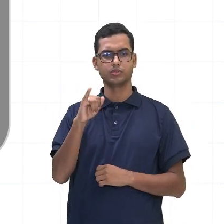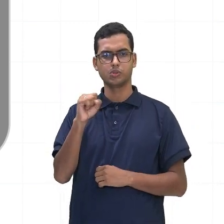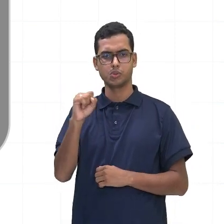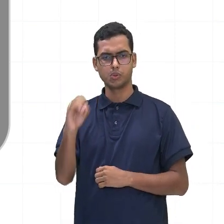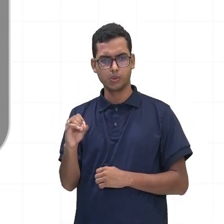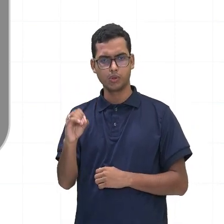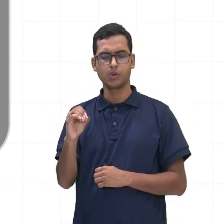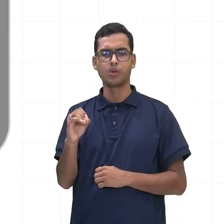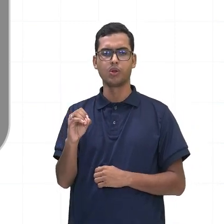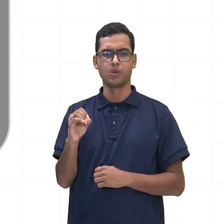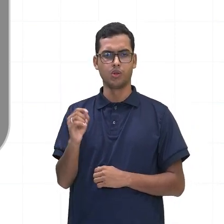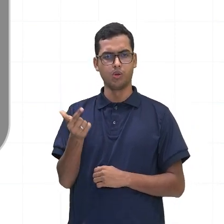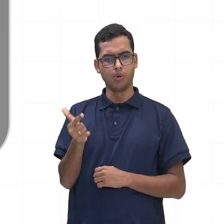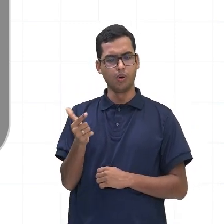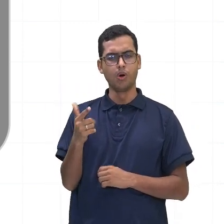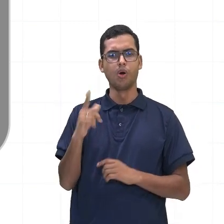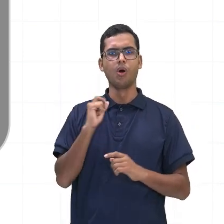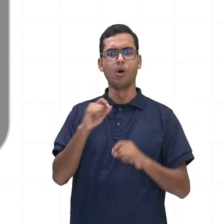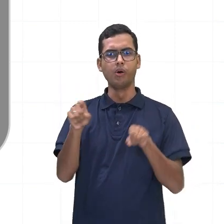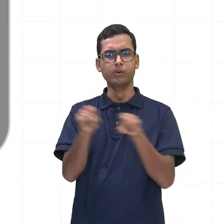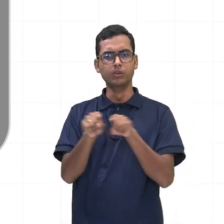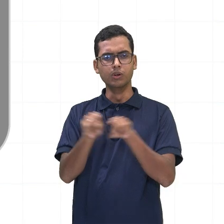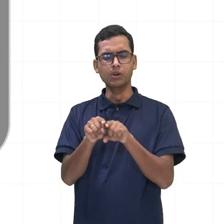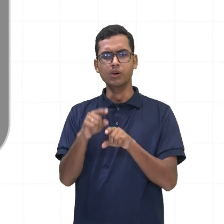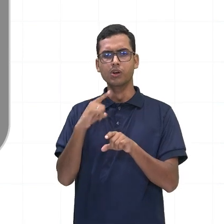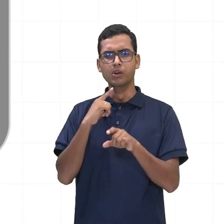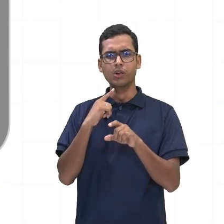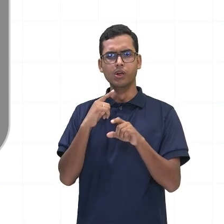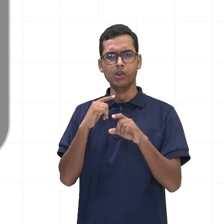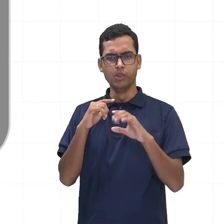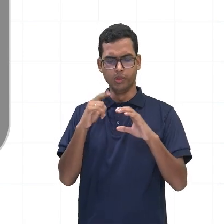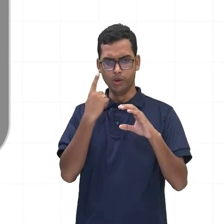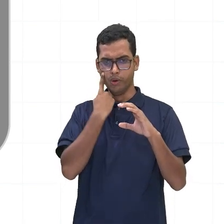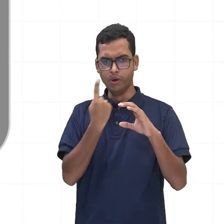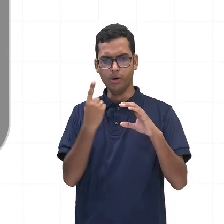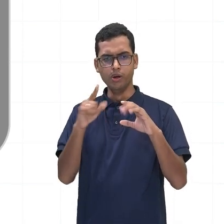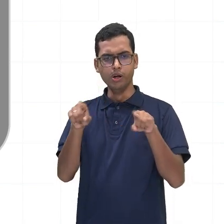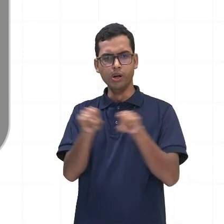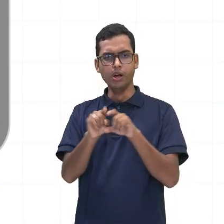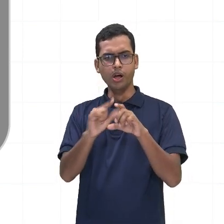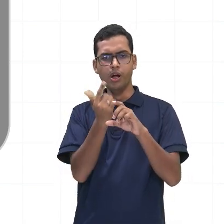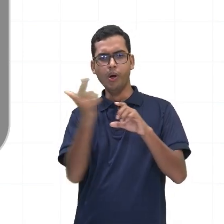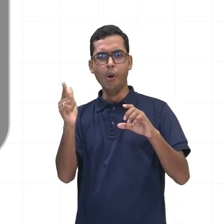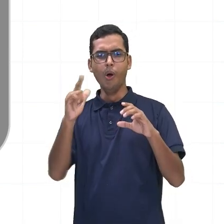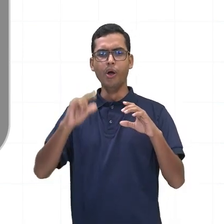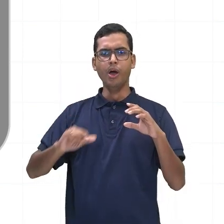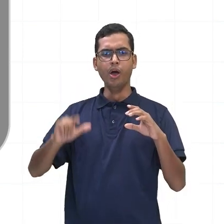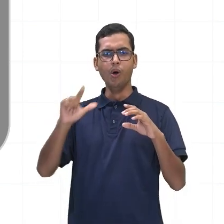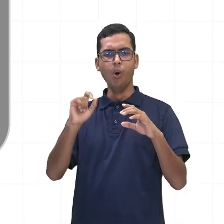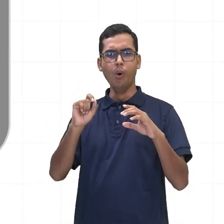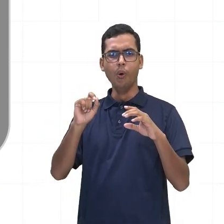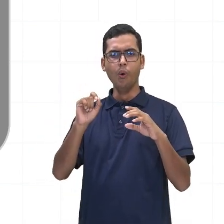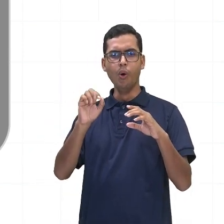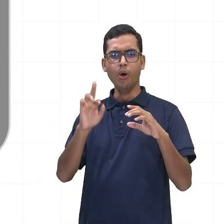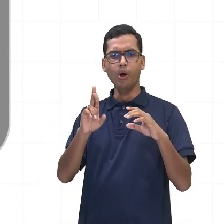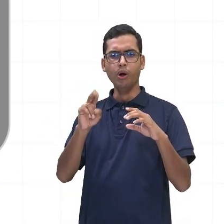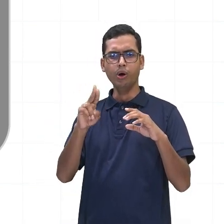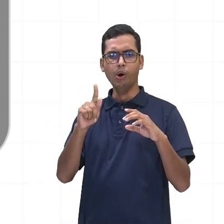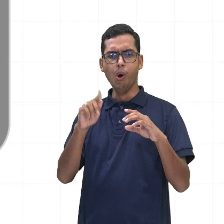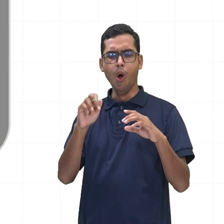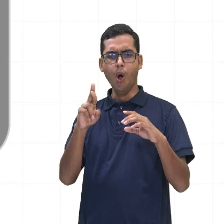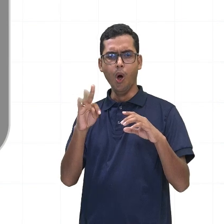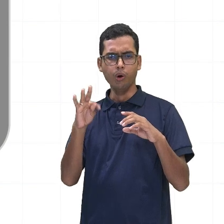ribossomos associados, por isso é chamado de liso, e nós temos aí o rugoso, que vai ter